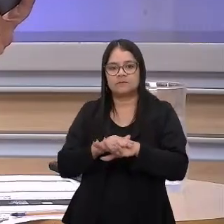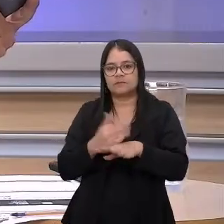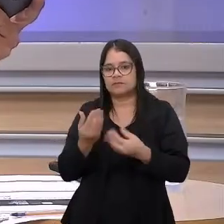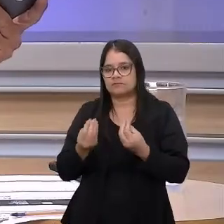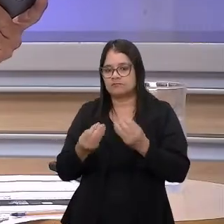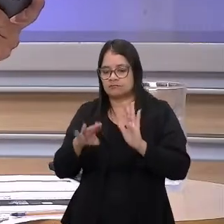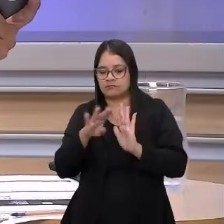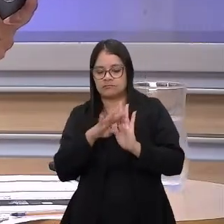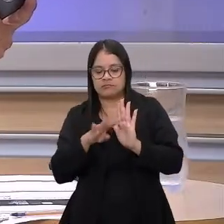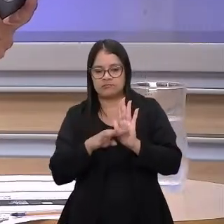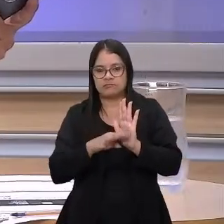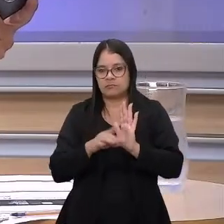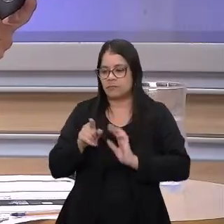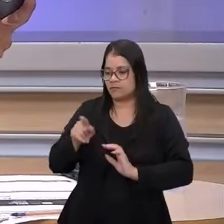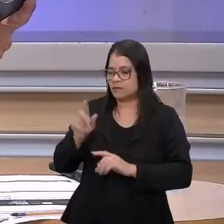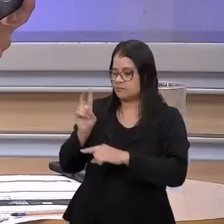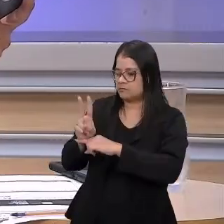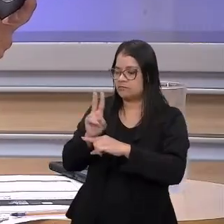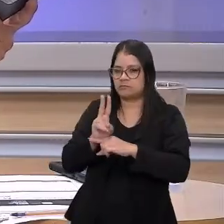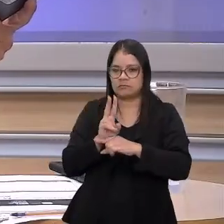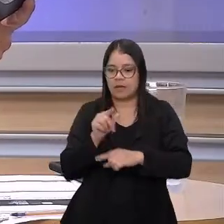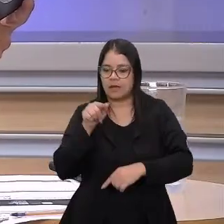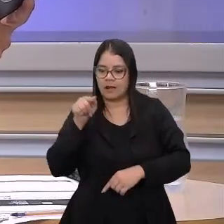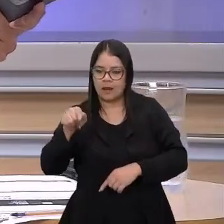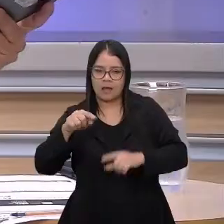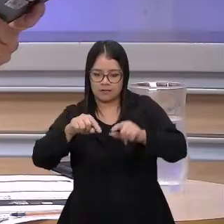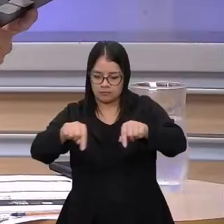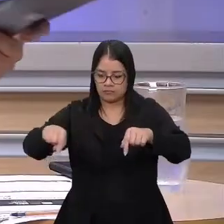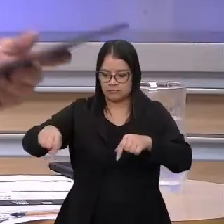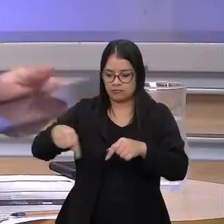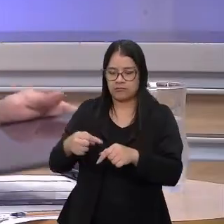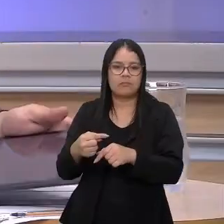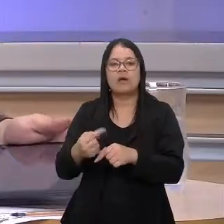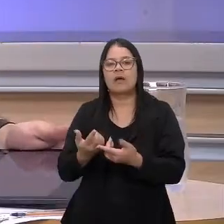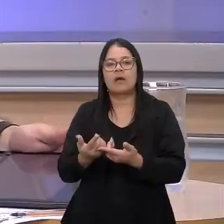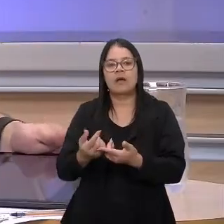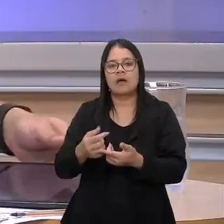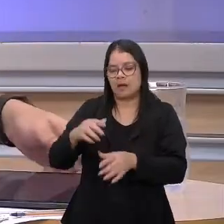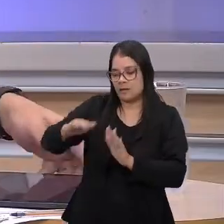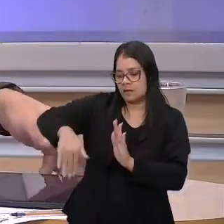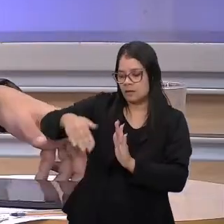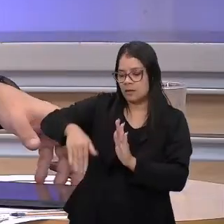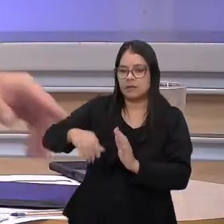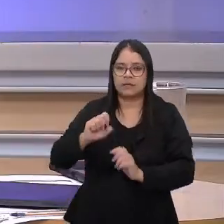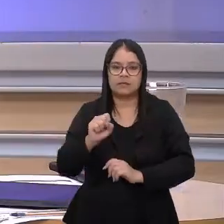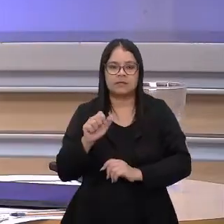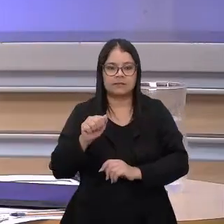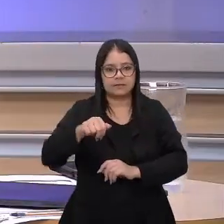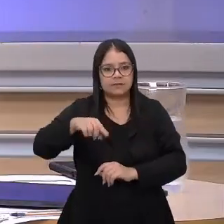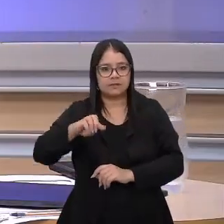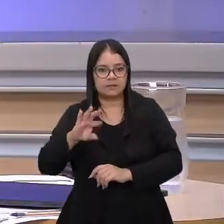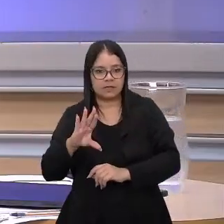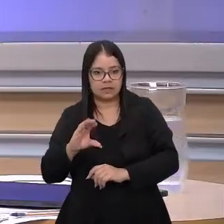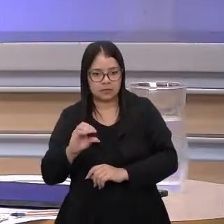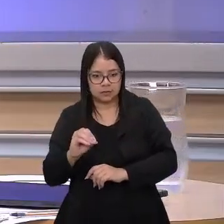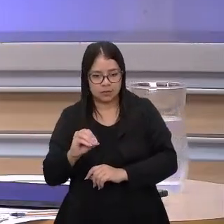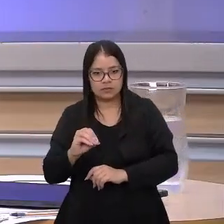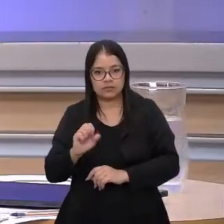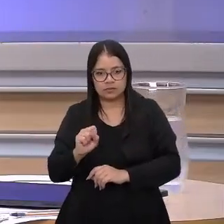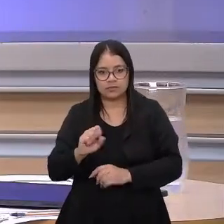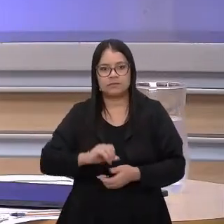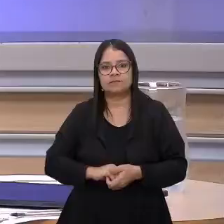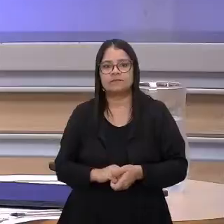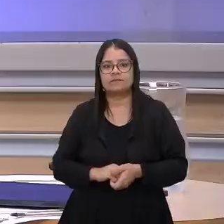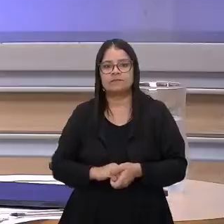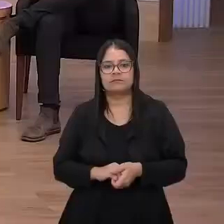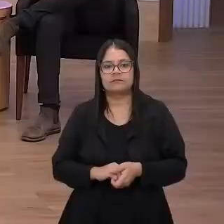essa atuação, que vocês fazem essa atuação lá em Santos, em cima desse público de trabalho informal, que a gente sabe que existe